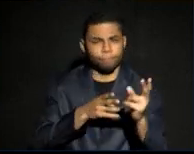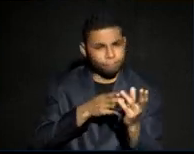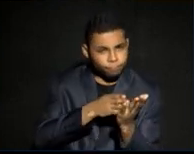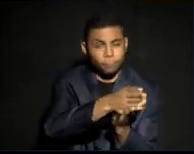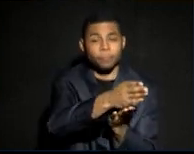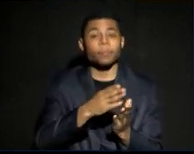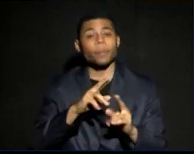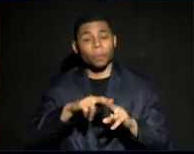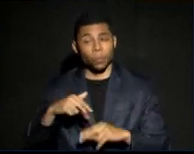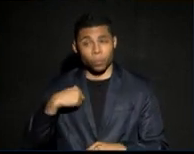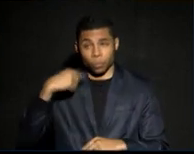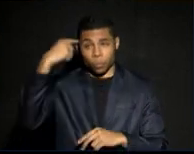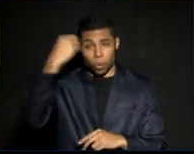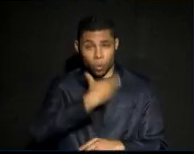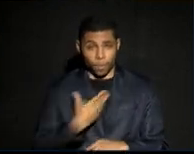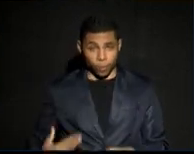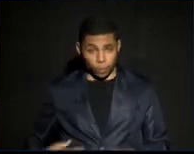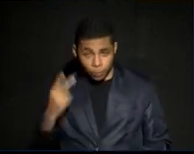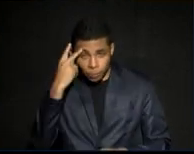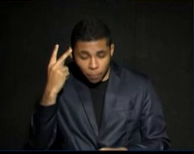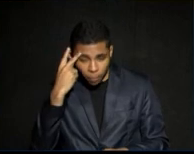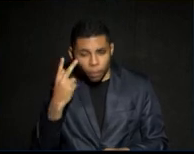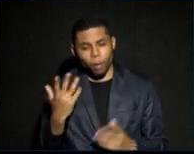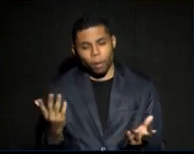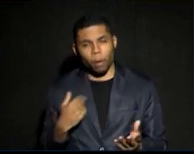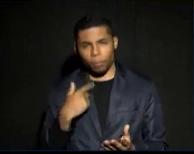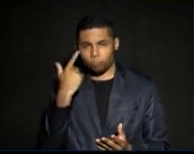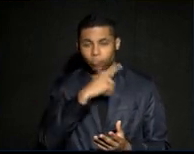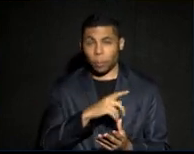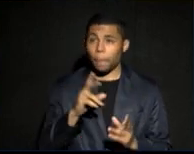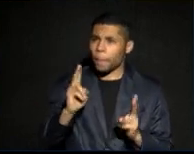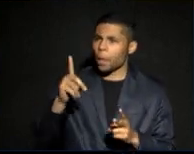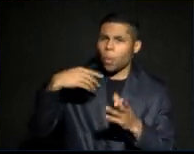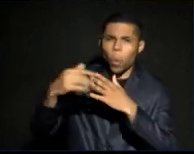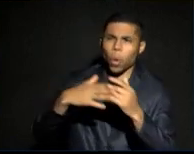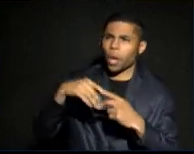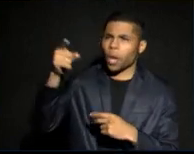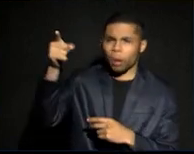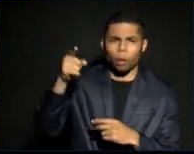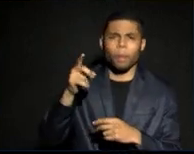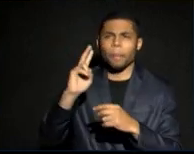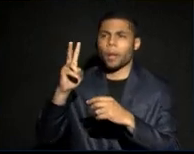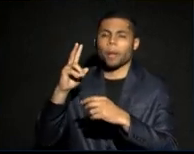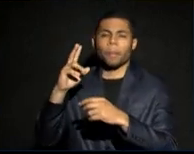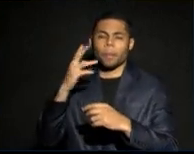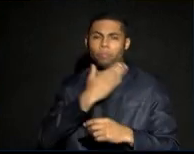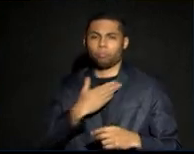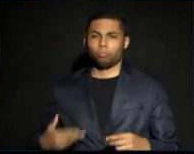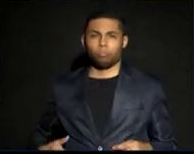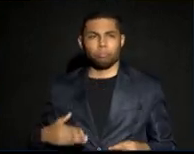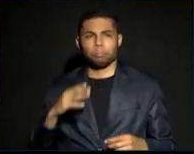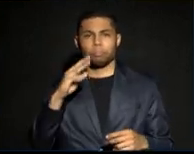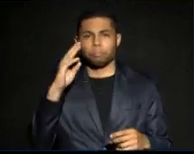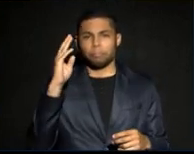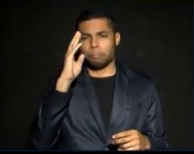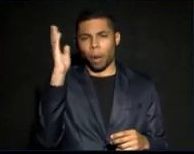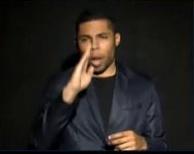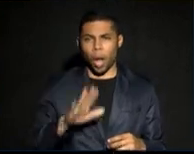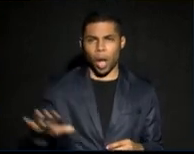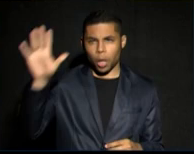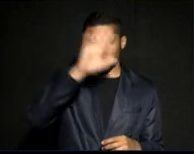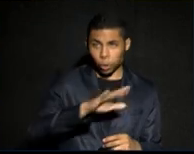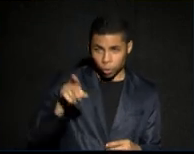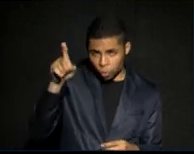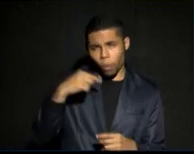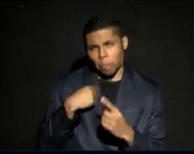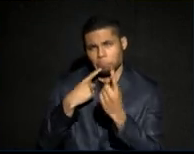sendo escolhido o governador de São Paulo com qualquer um que sentar na cadeira de Presidente da República o que eu não vou fazer nesse momento é colocar a minha candidatura